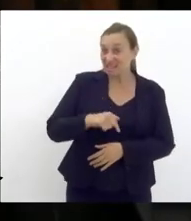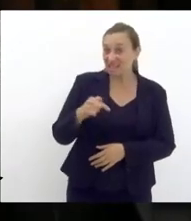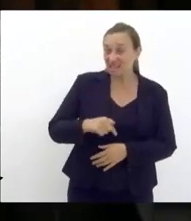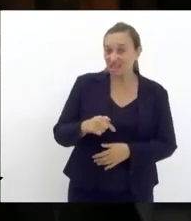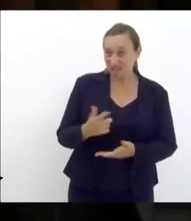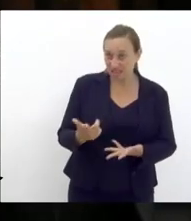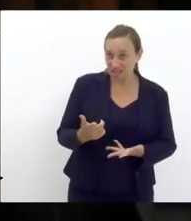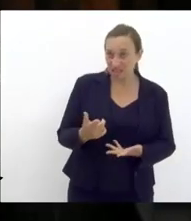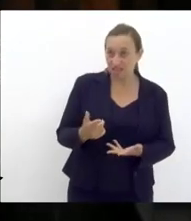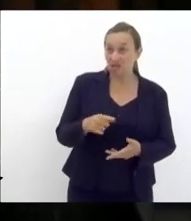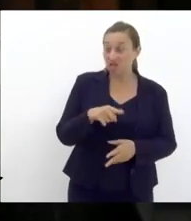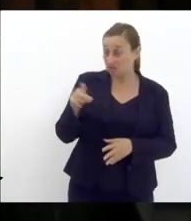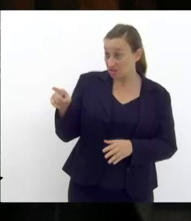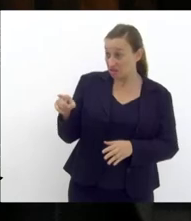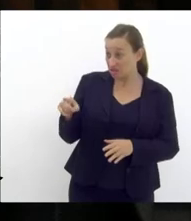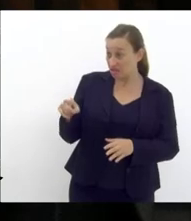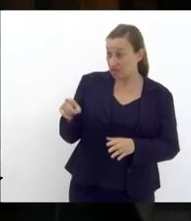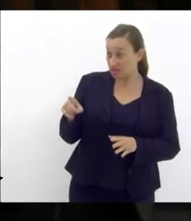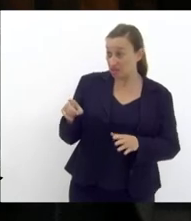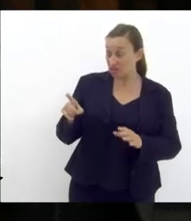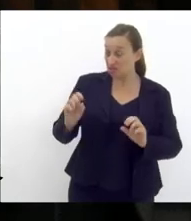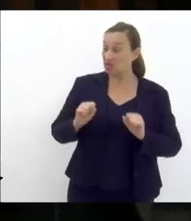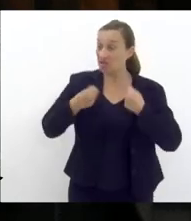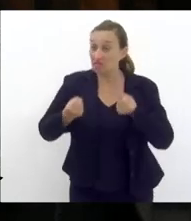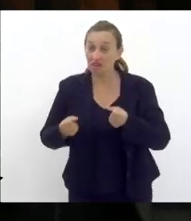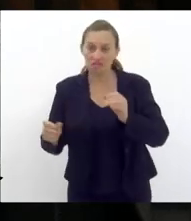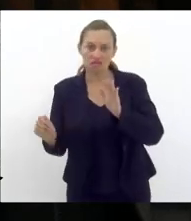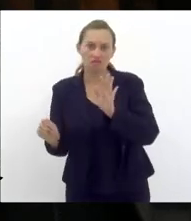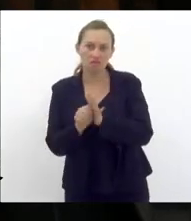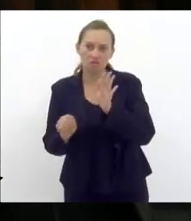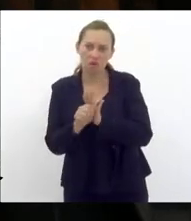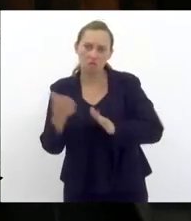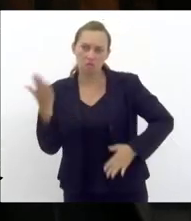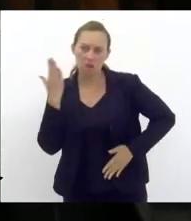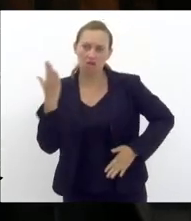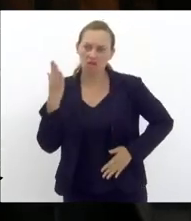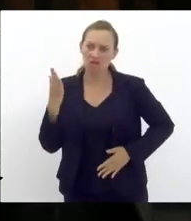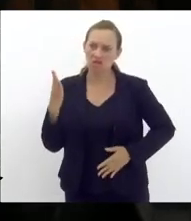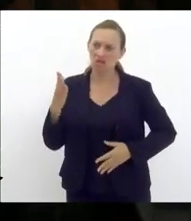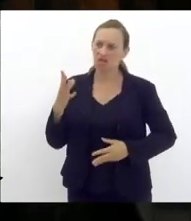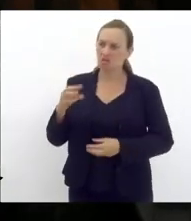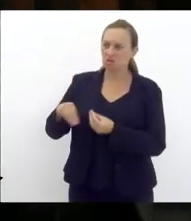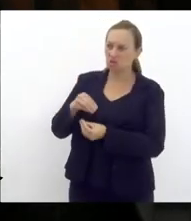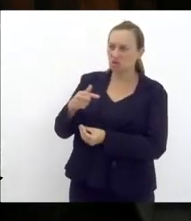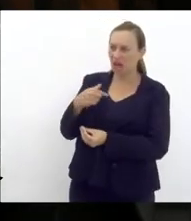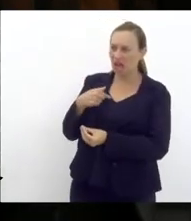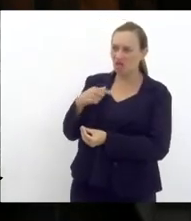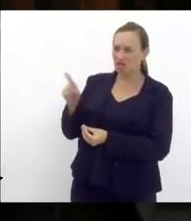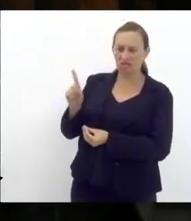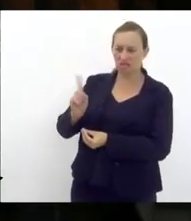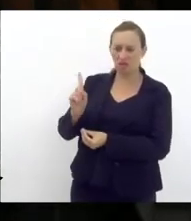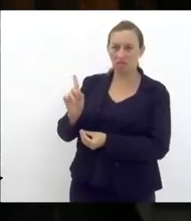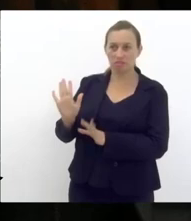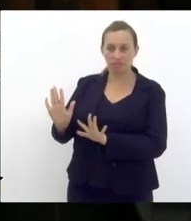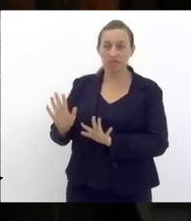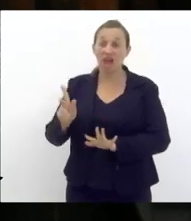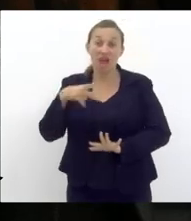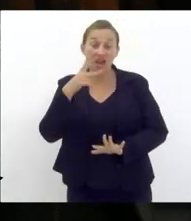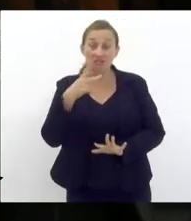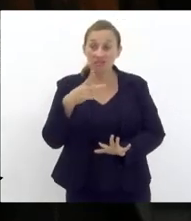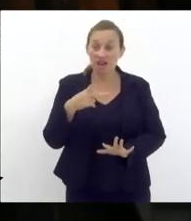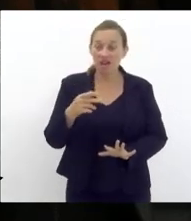carrego de vocês estão acostumado a defender vagabundo não me meça pela régua de vocês aí fala